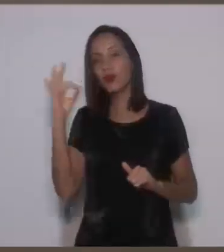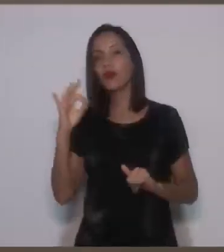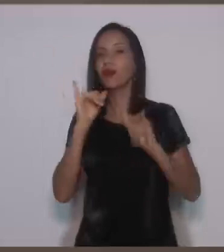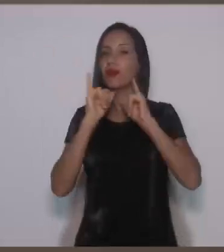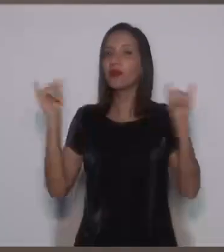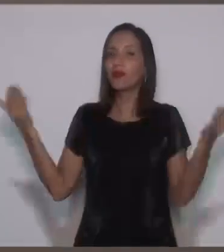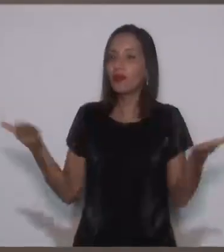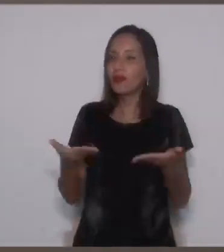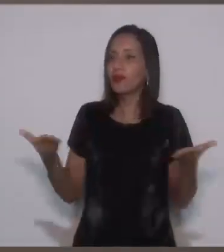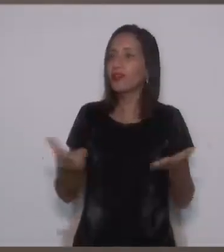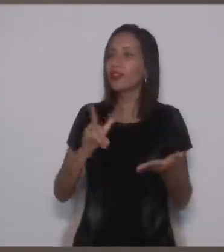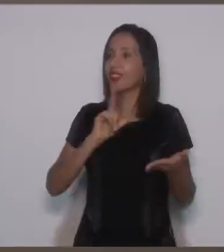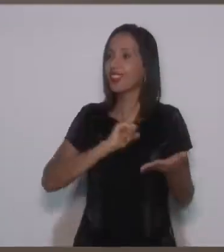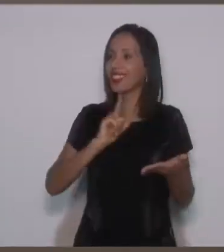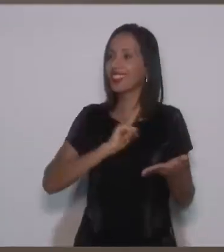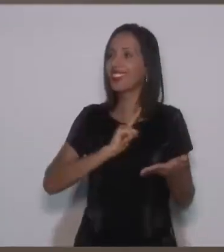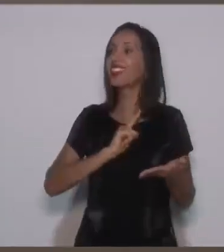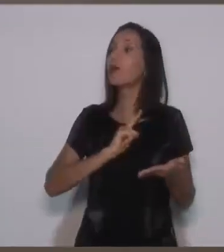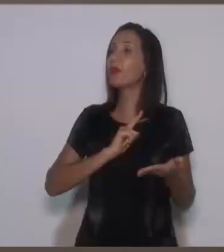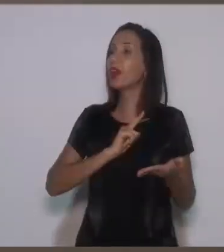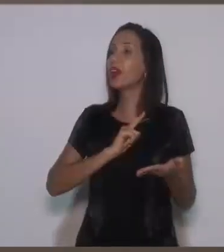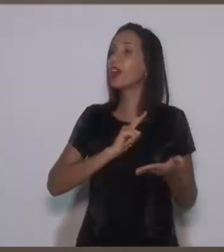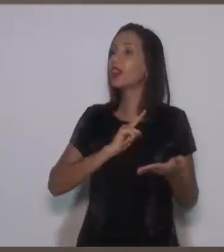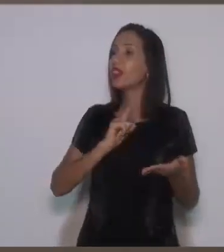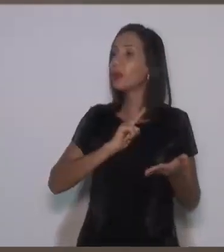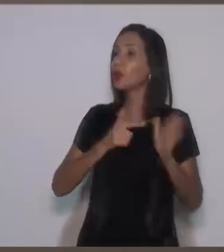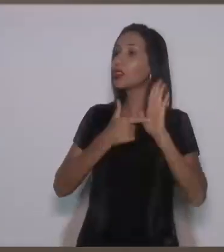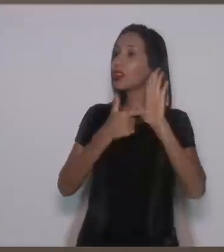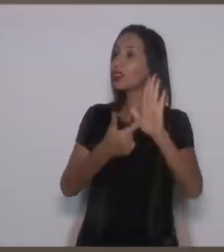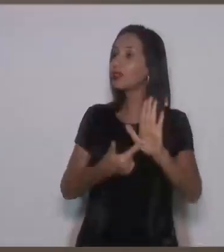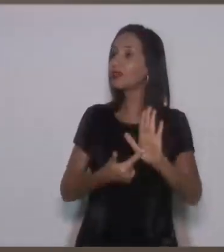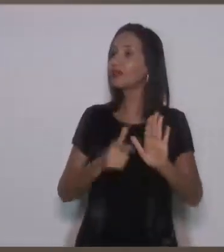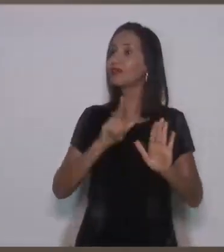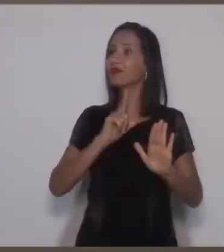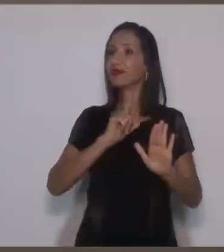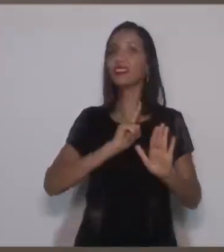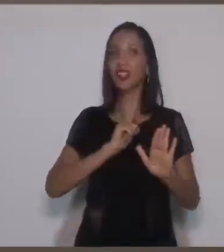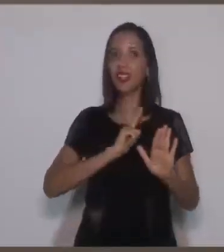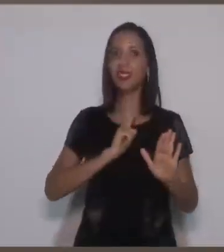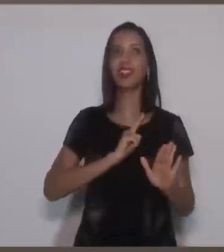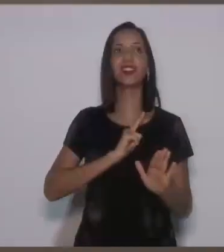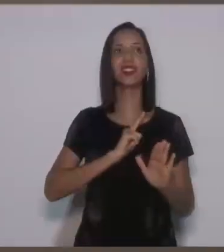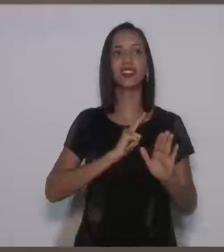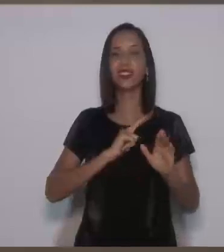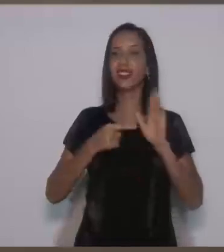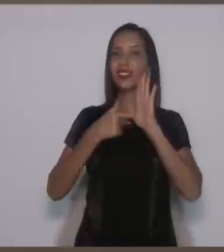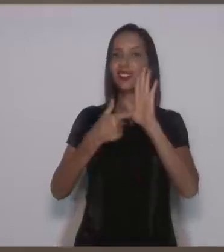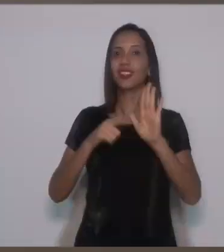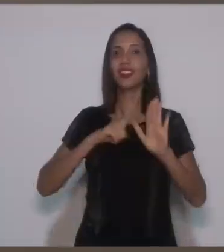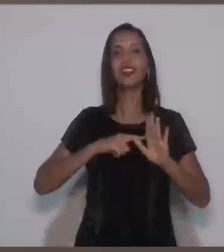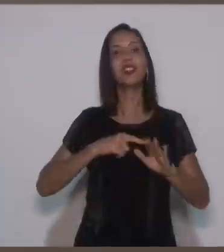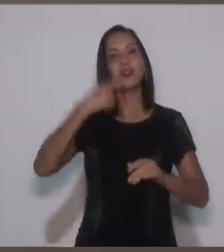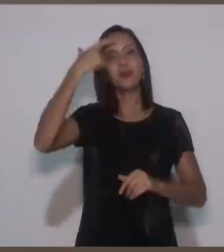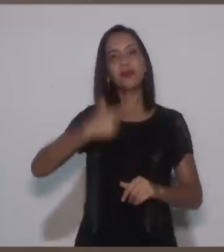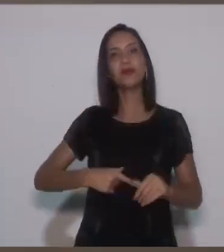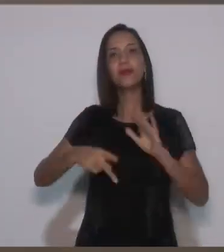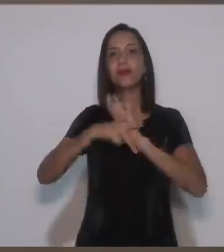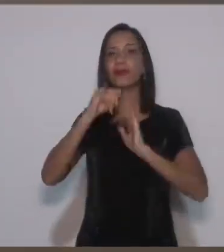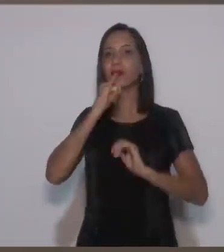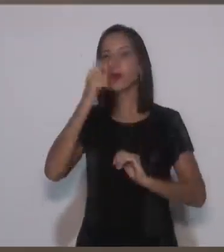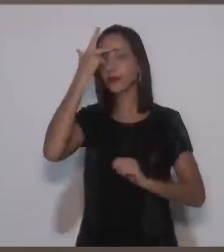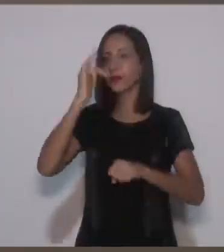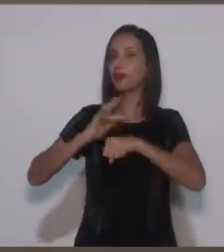fala aqui hoje, só pela dificuldade, de repente, de alguém doente, que não é assistido, por exemplo, como o portador do vírus